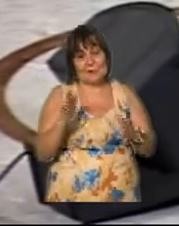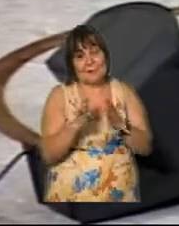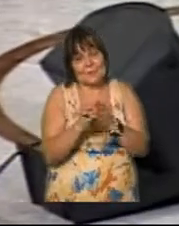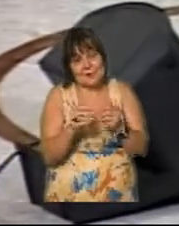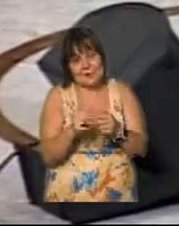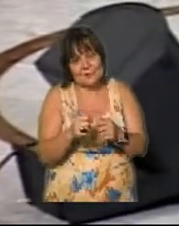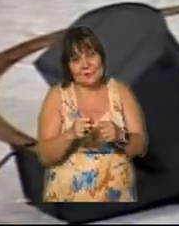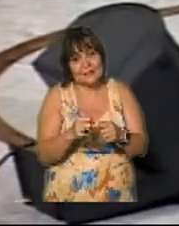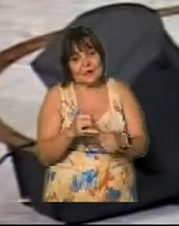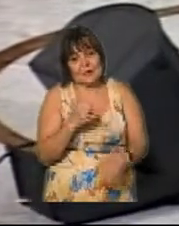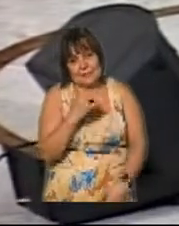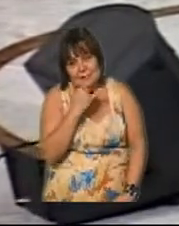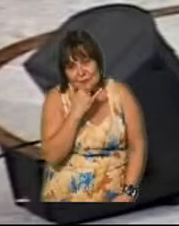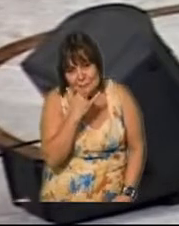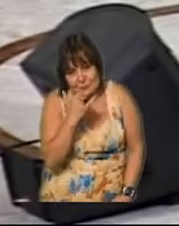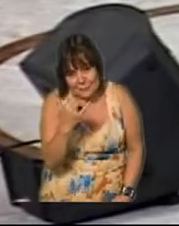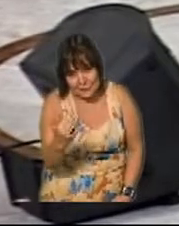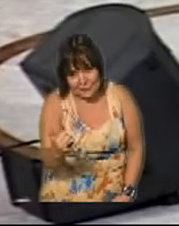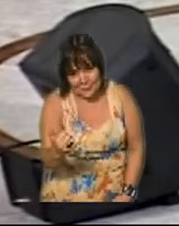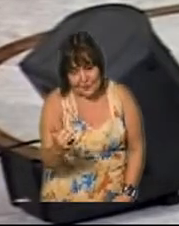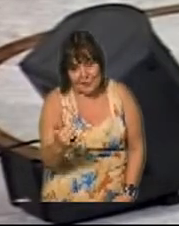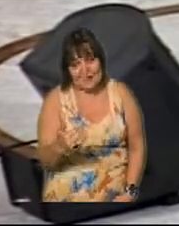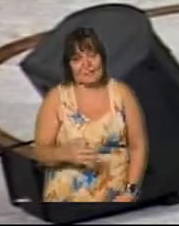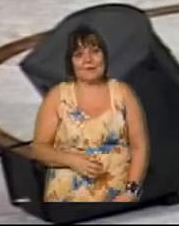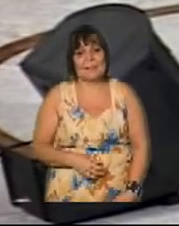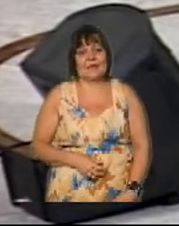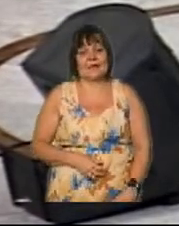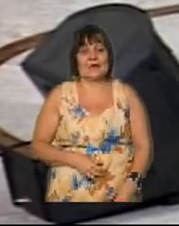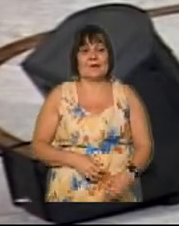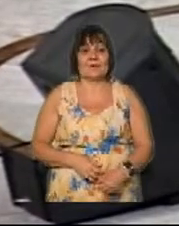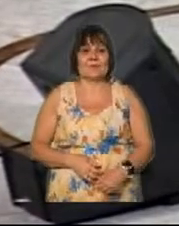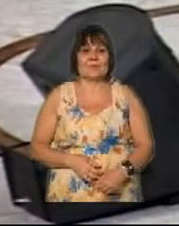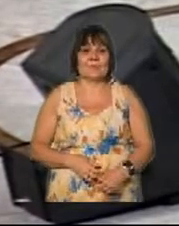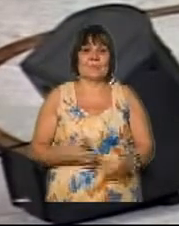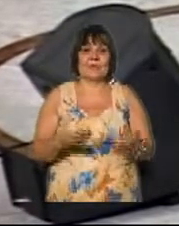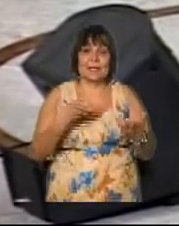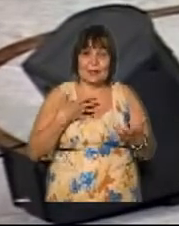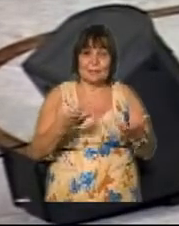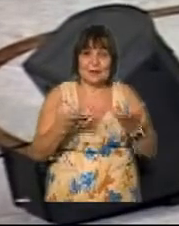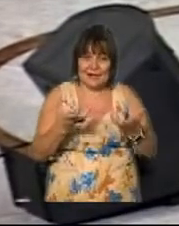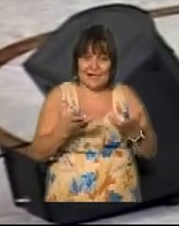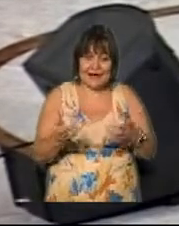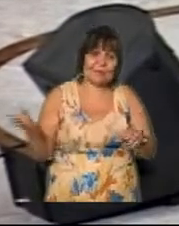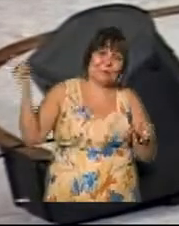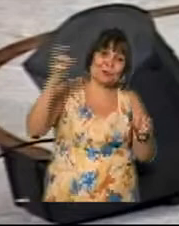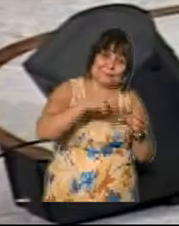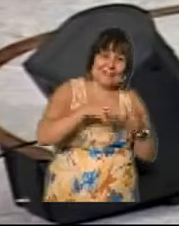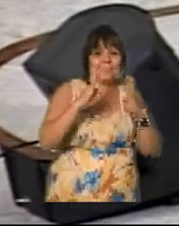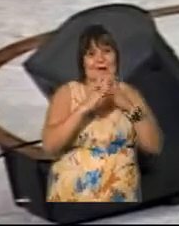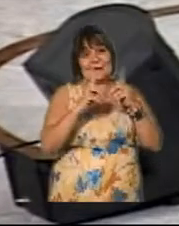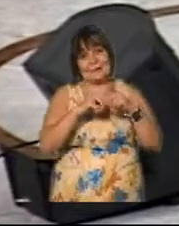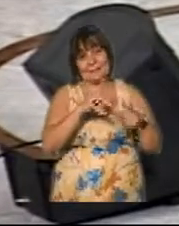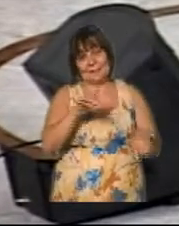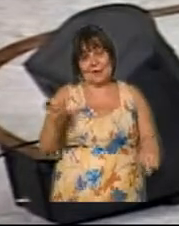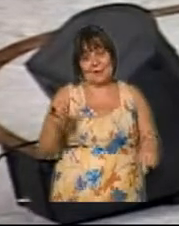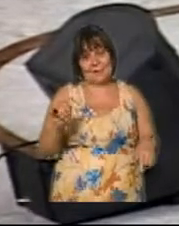humilhar, vou dizer, pode me bater, pode me tratar como empregado, como um servo, mas eu quero é voltar para a casa do meu pai. Fora da casa do meu